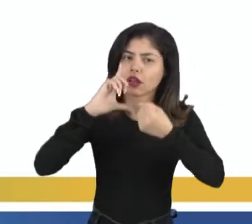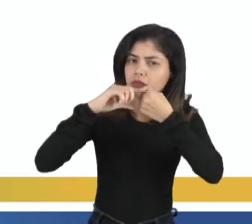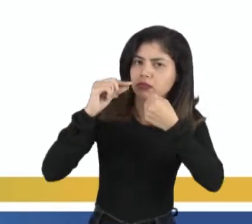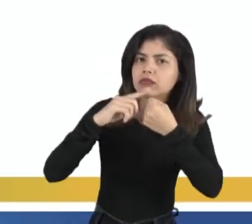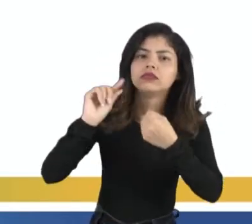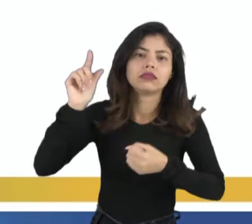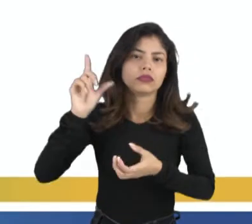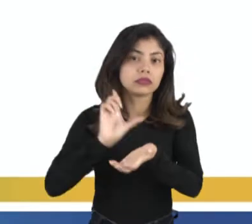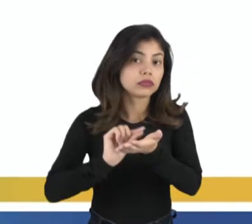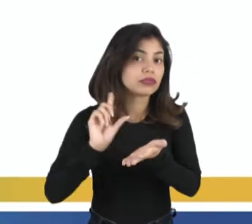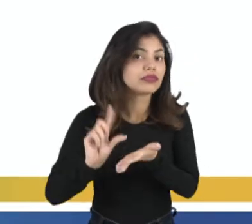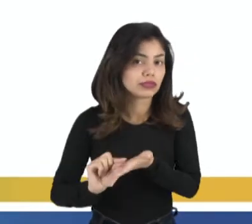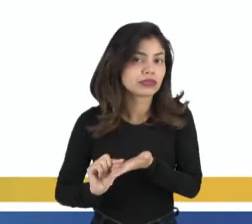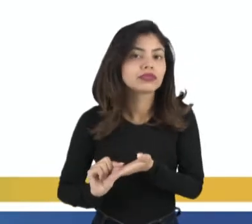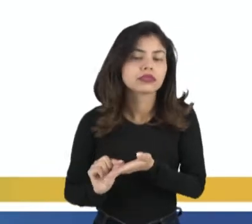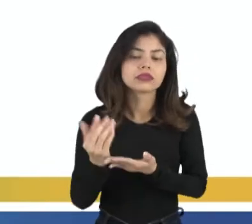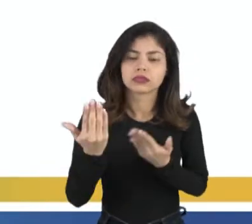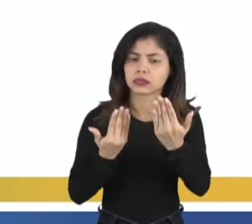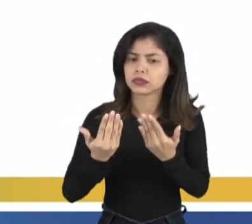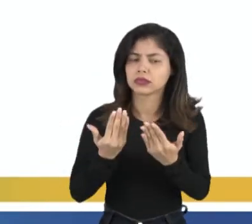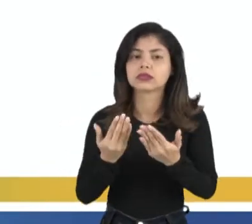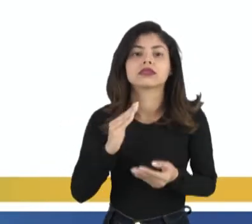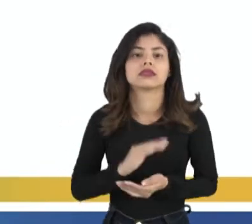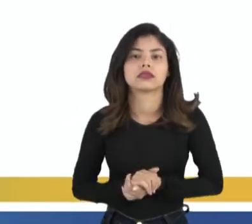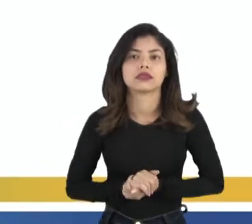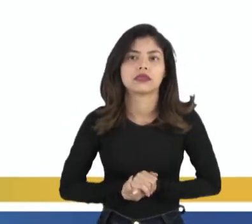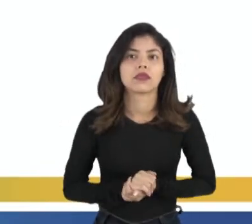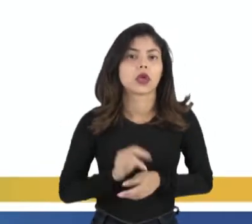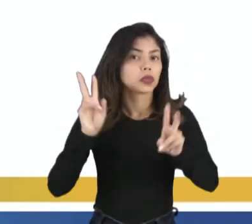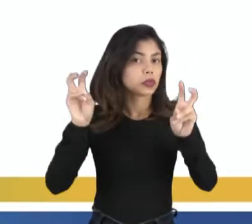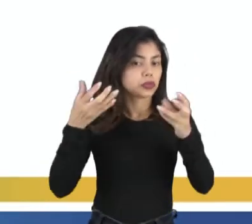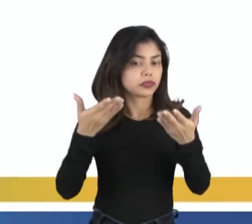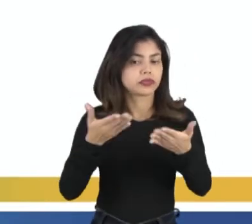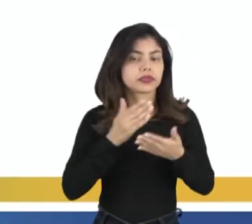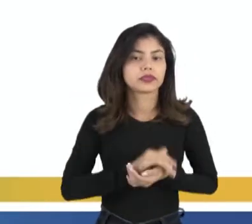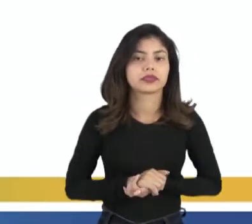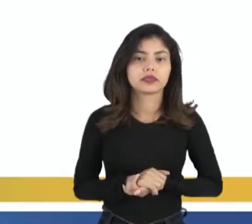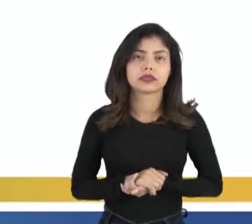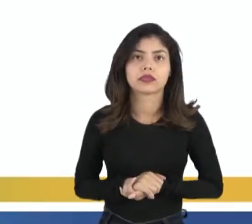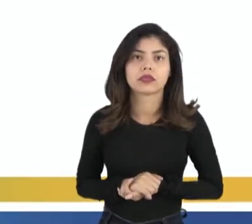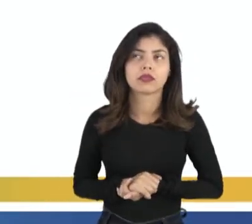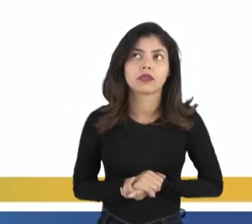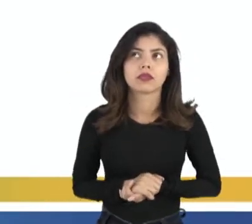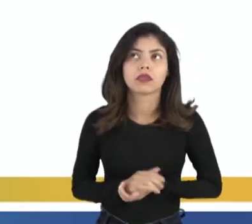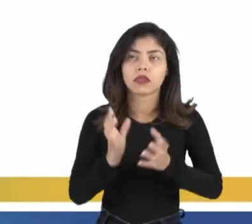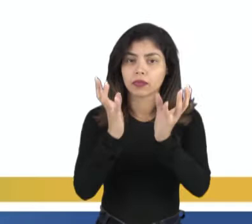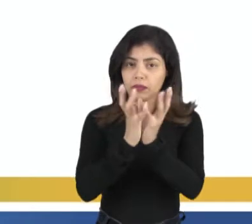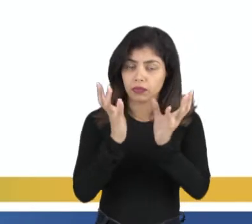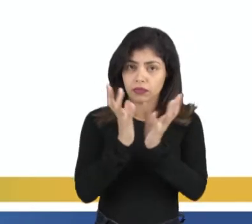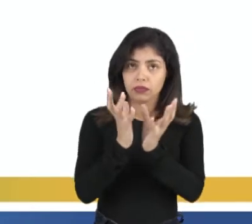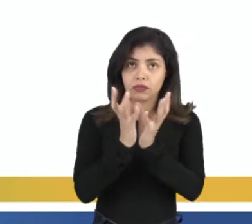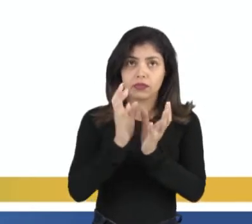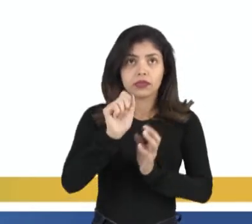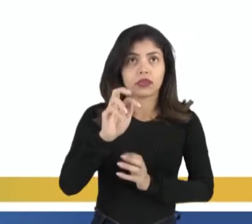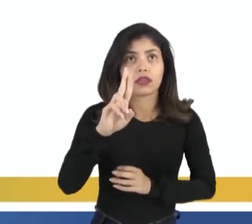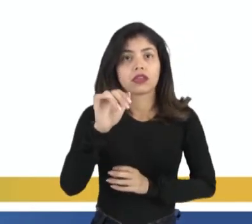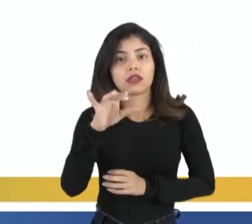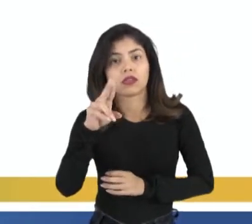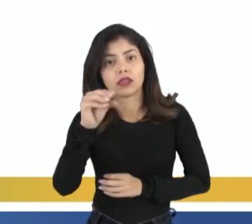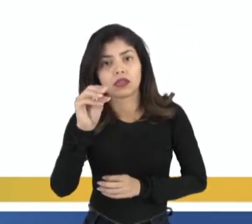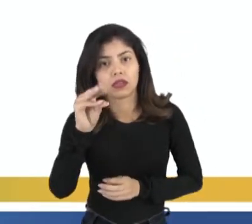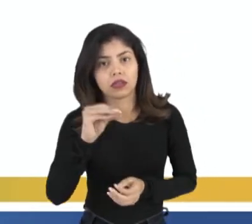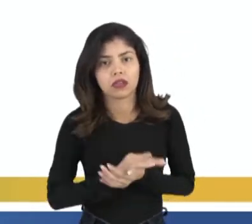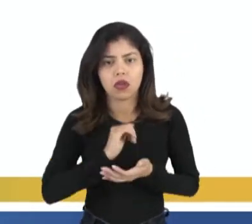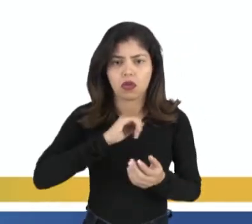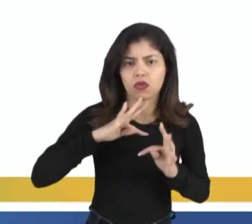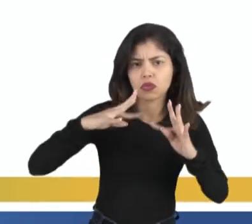artigos lá relacionados à astronomia com a esse tema lá e só um conjunto E astrônomos que